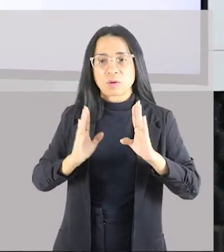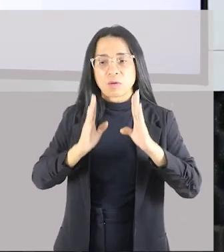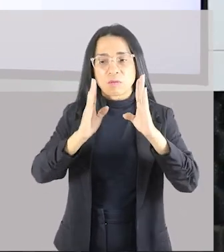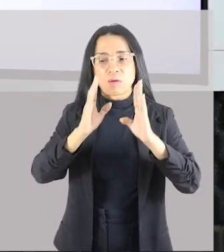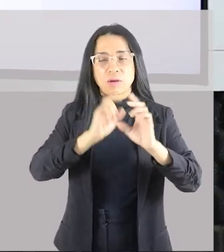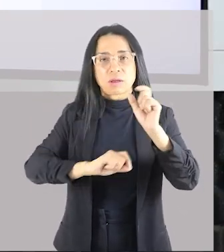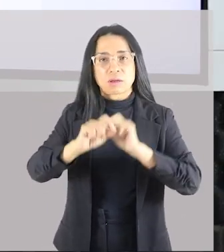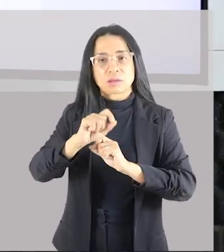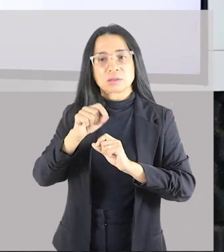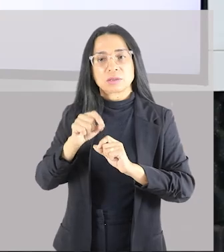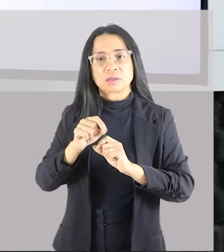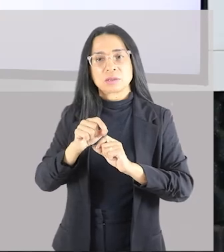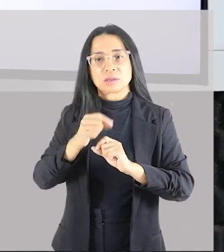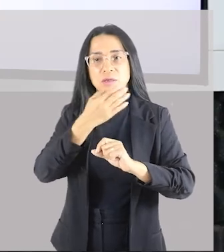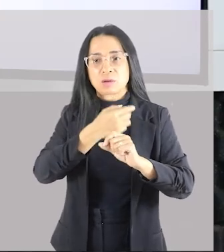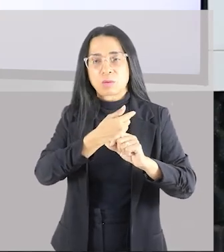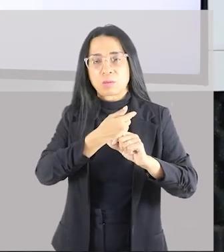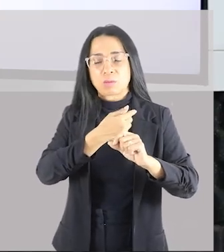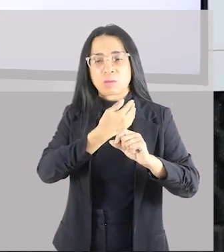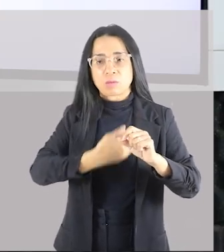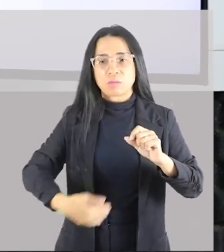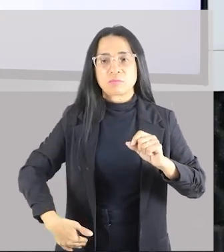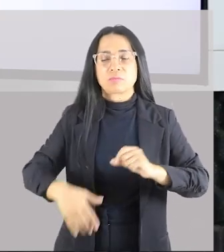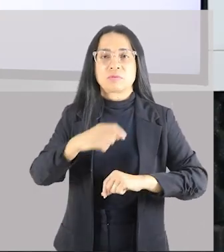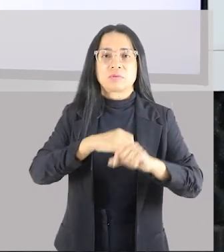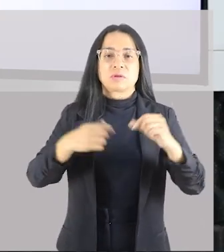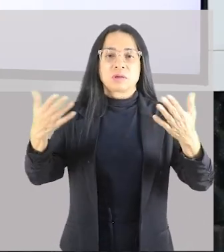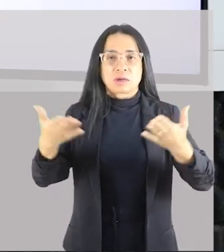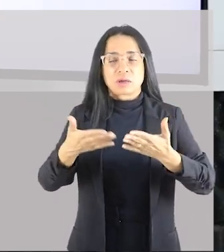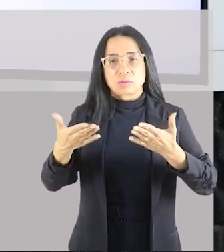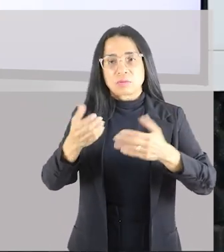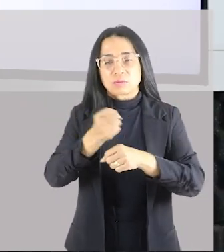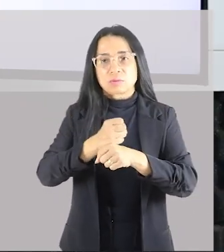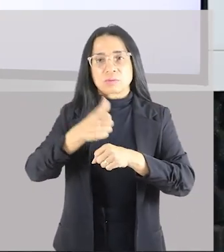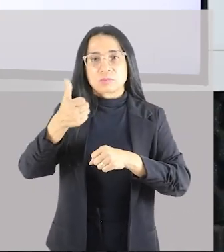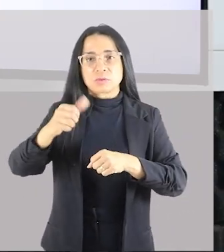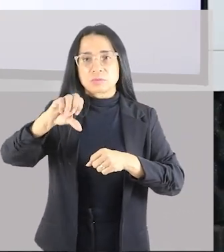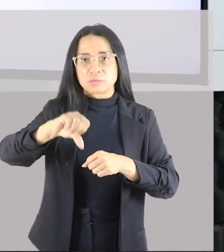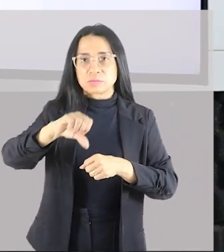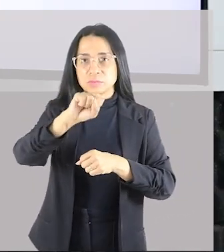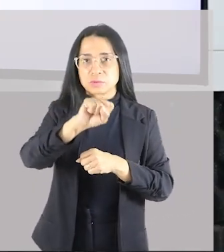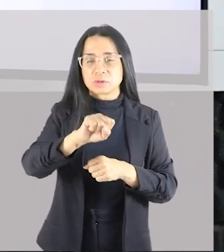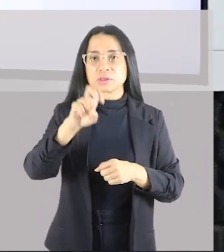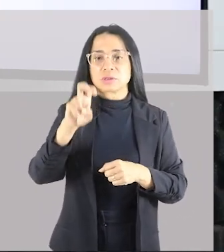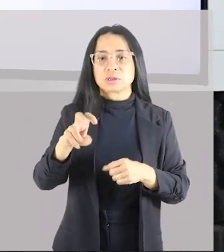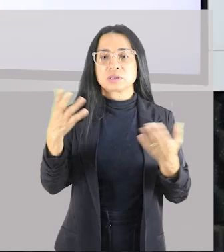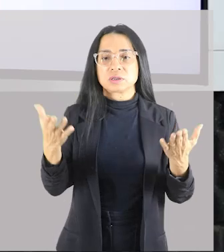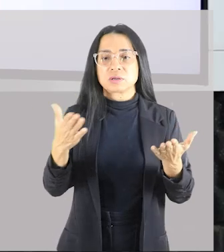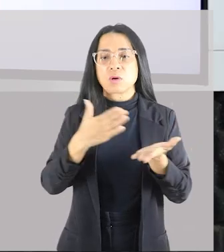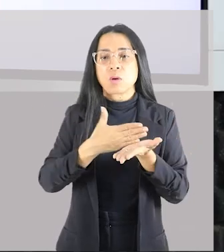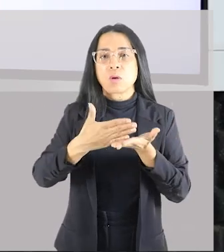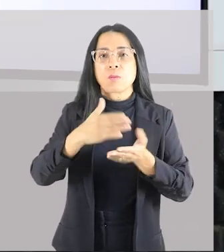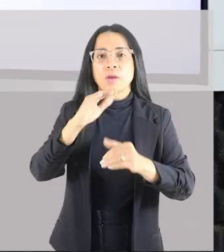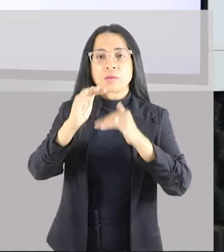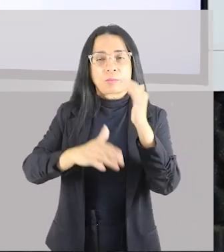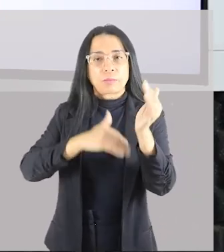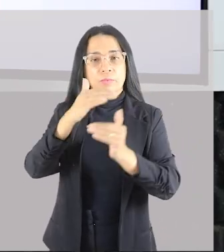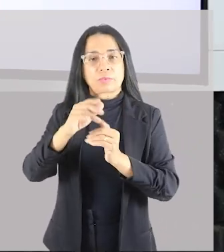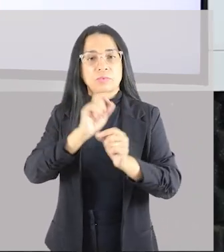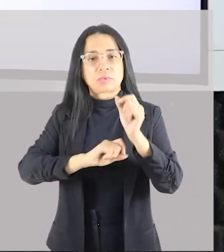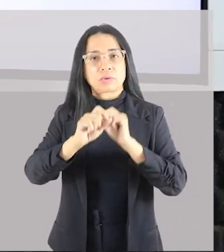e focada em governantes. E agora, em 1985, ele passa por um processo